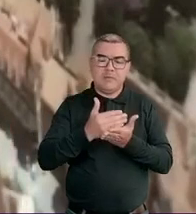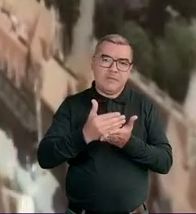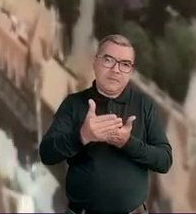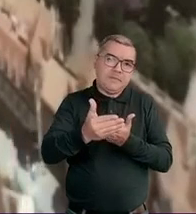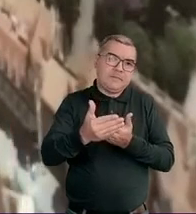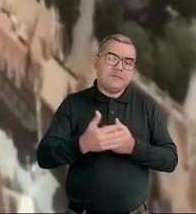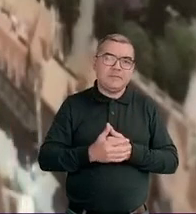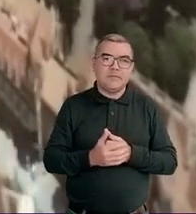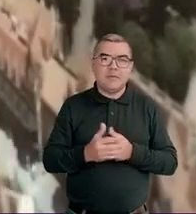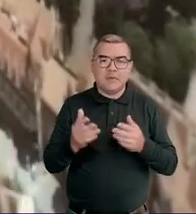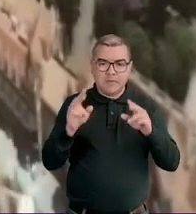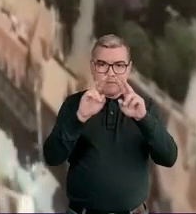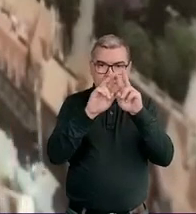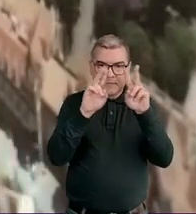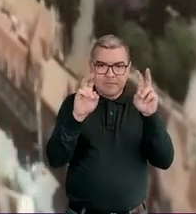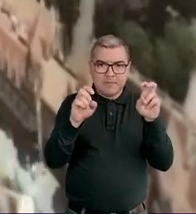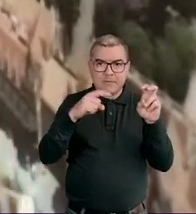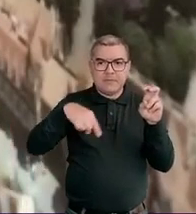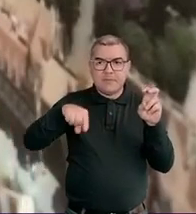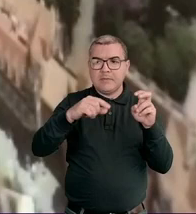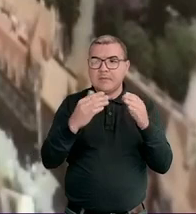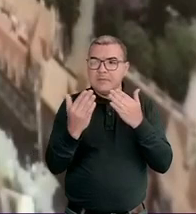que nós vamos abordar,